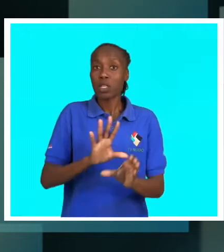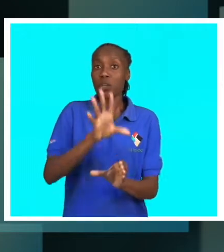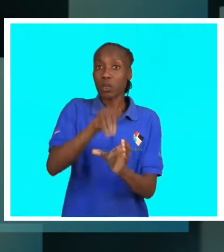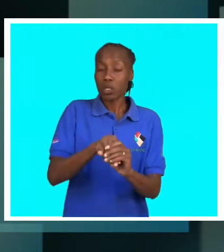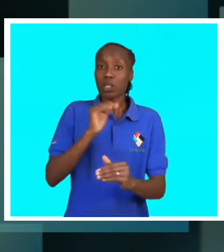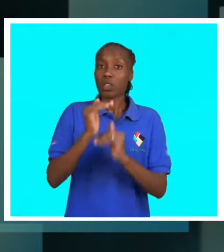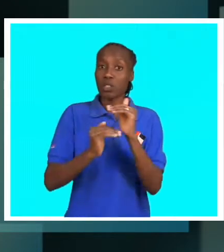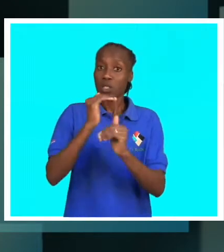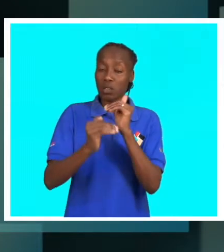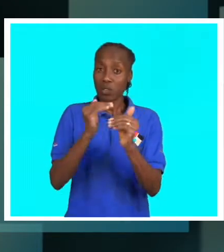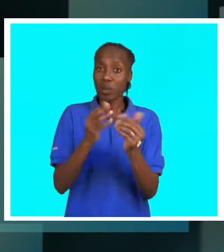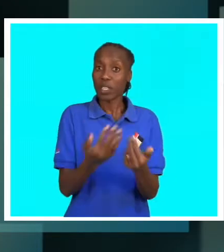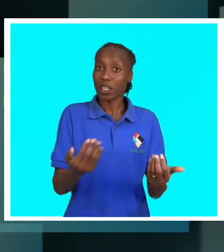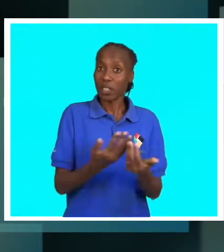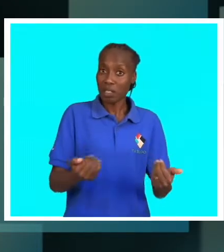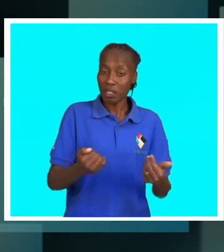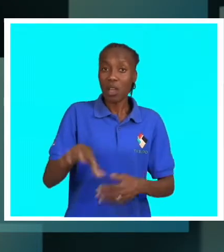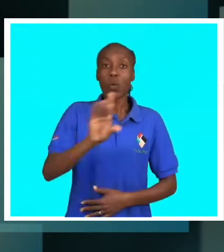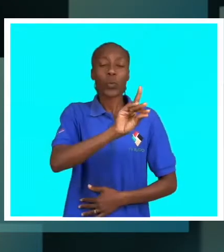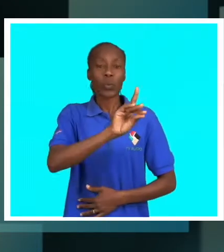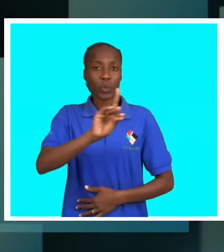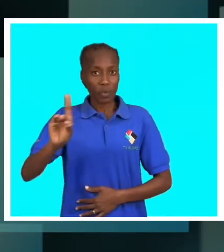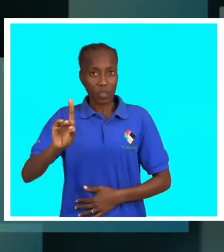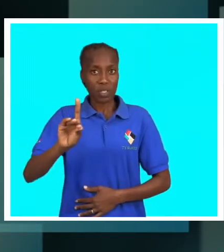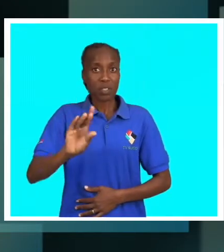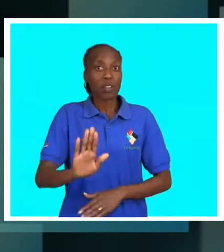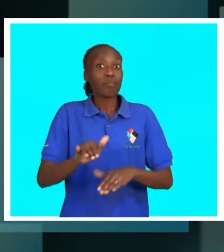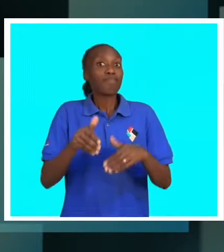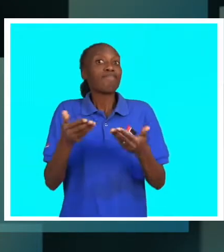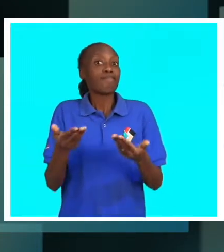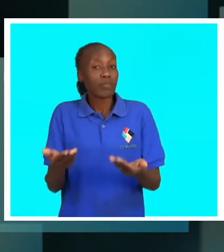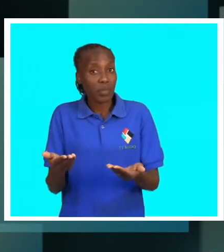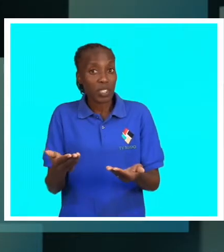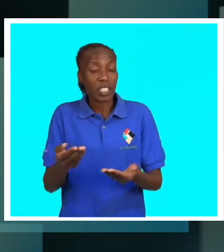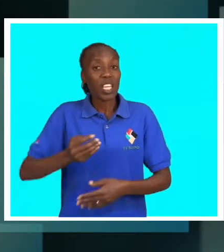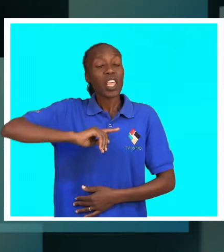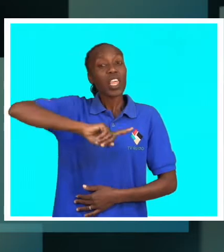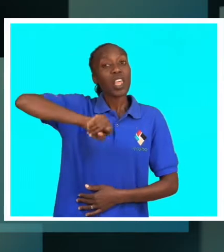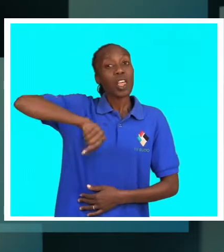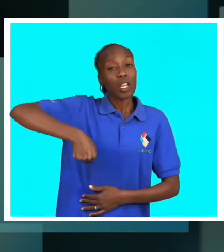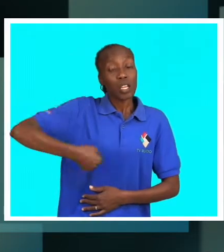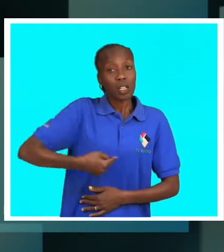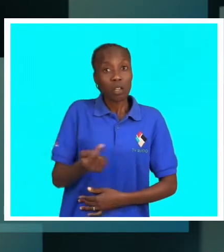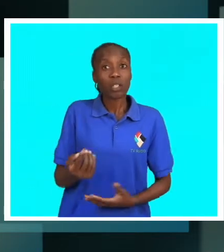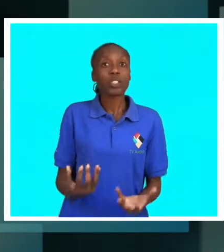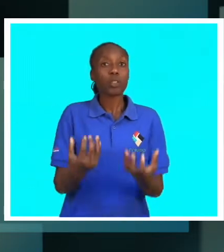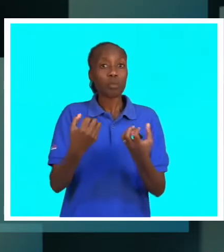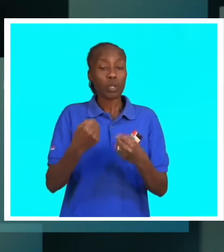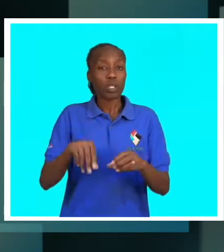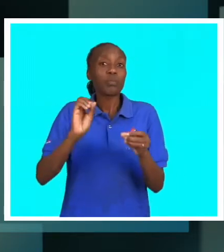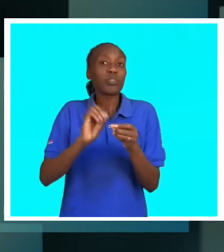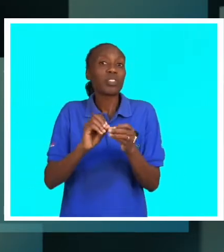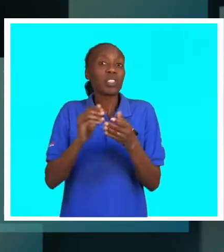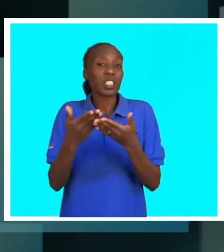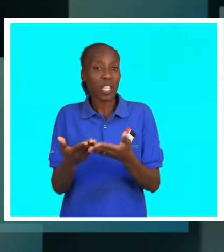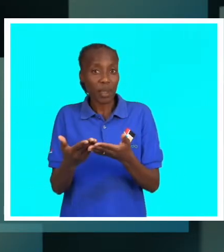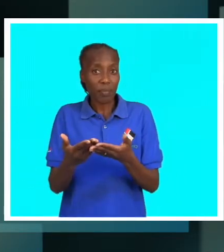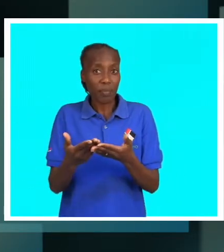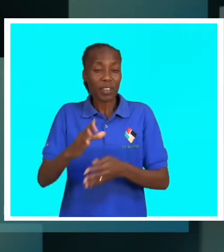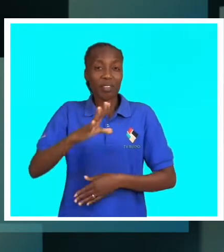para a educação inclusiva e desenvolvimento das crianças com deficiência, de forma que a gente possa